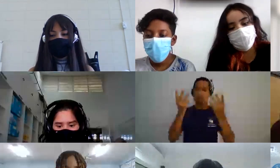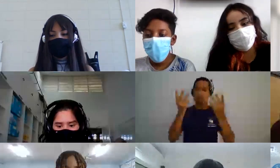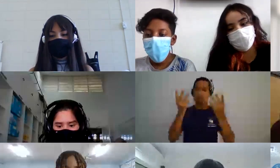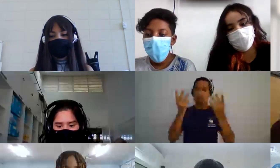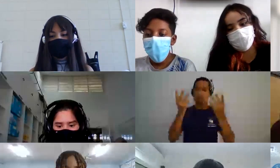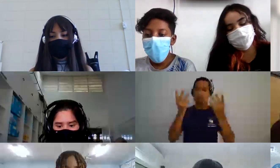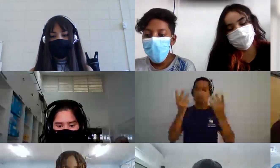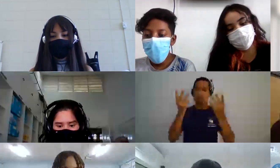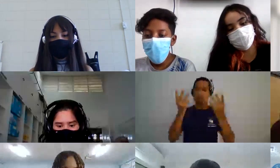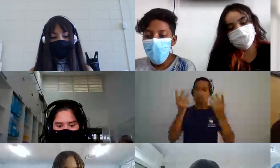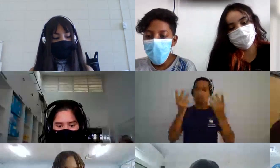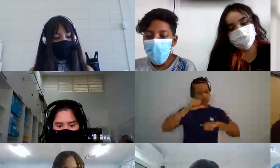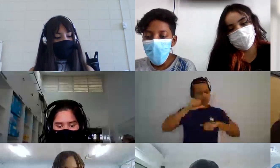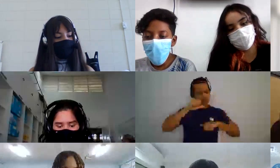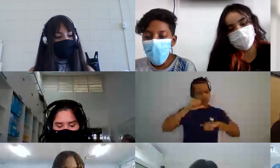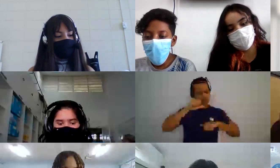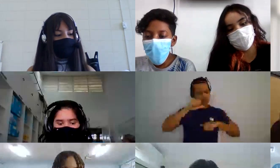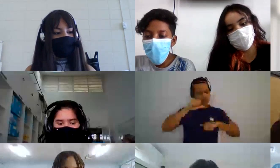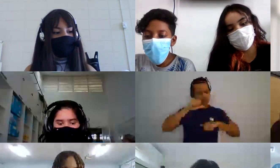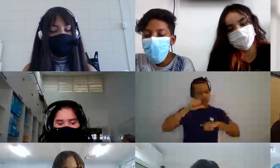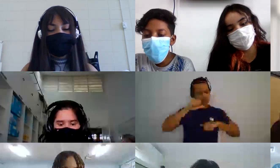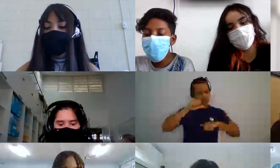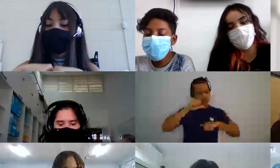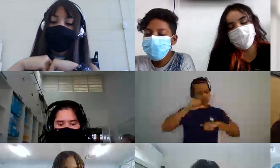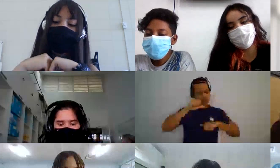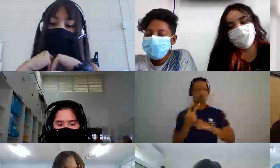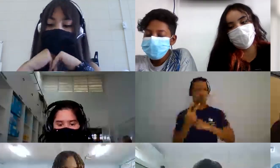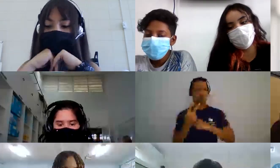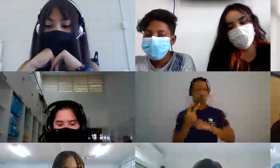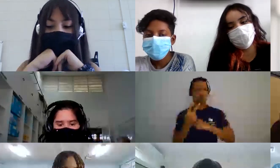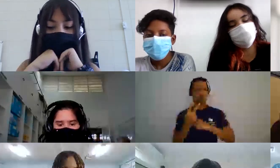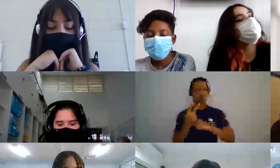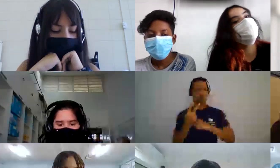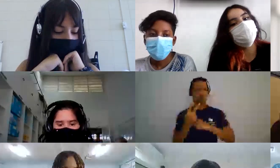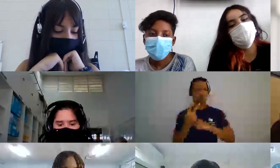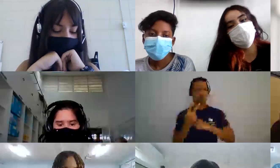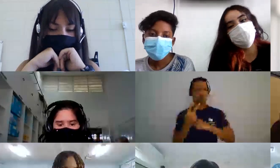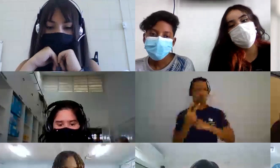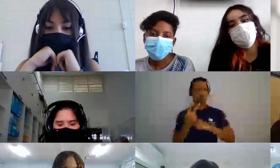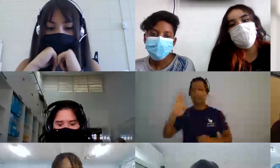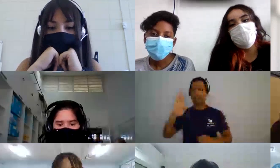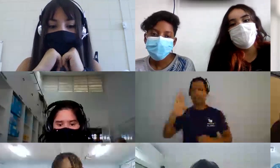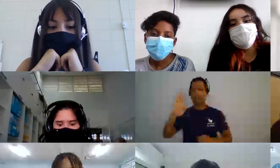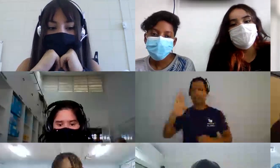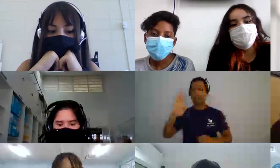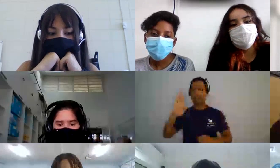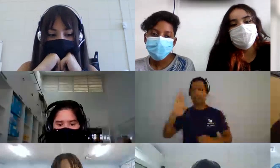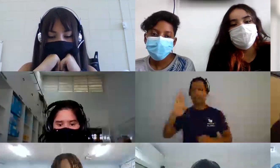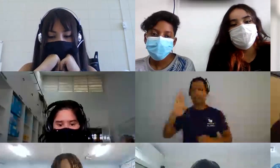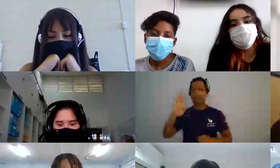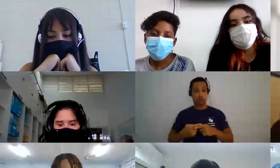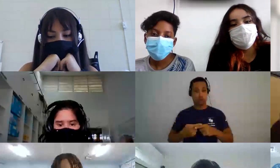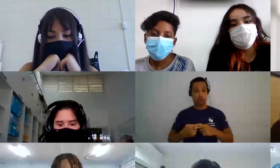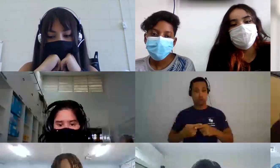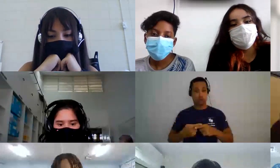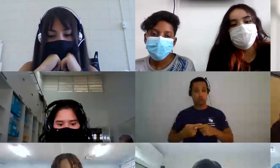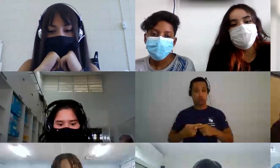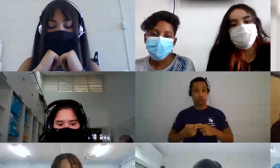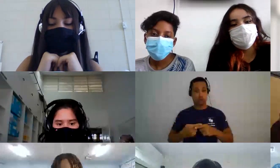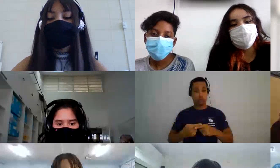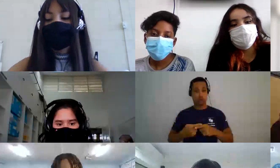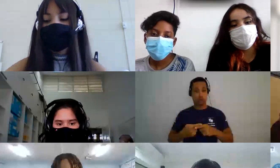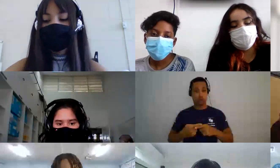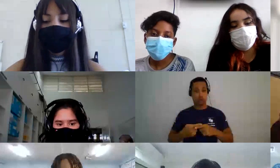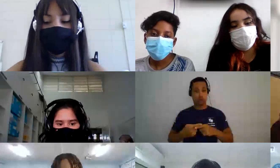minhas transformações, com certeza você vai cuidar muito mais dessa máquina que você tem, porque tu tem uma máquina aí, você não pode